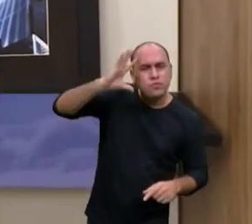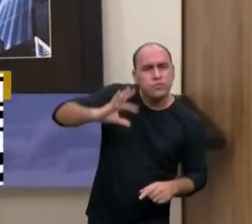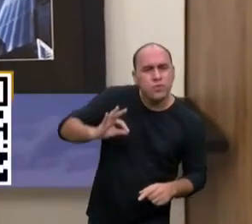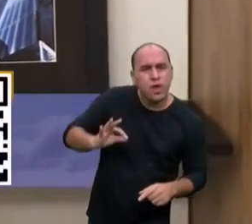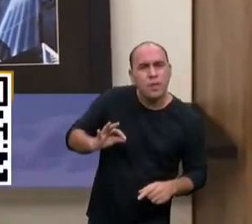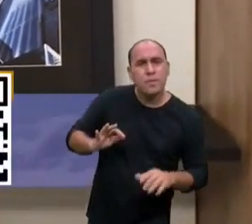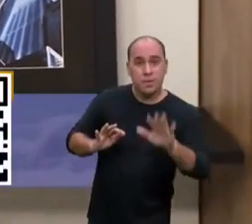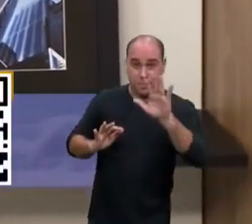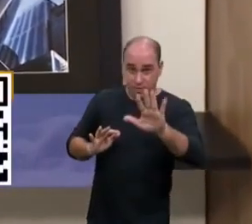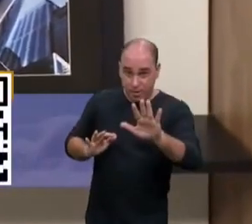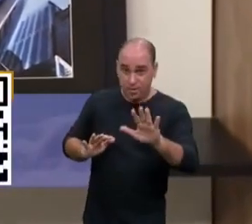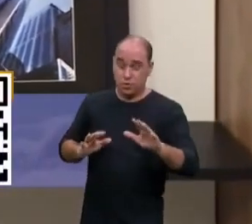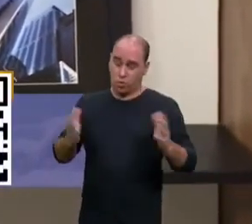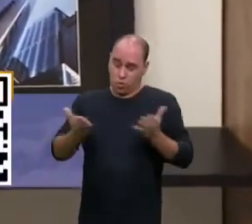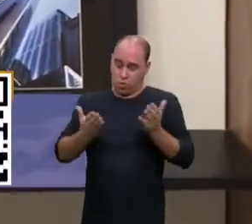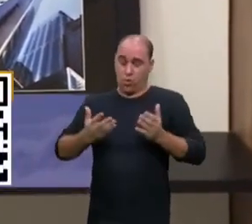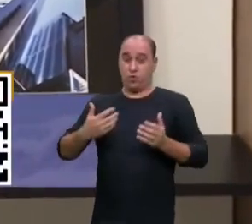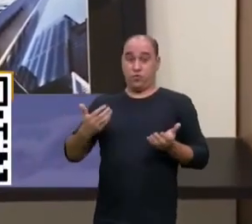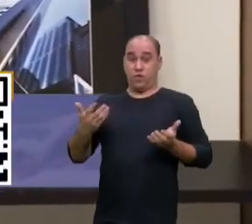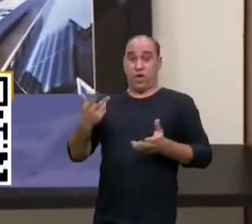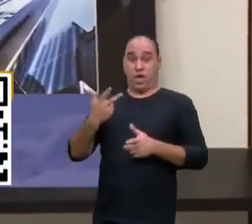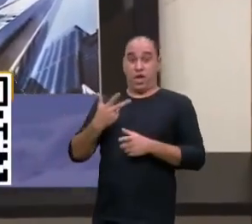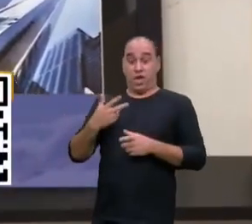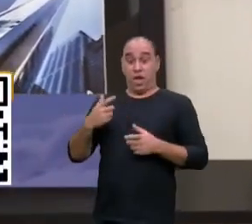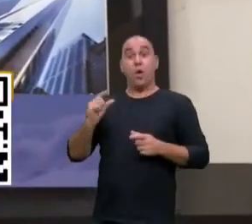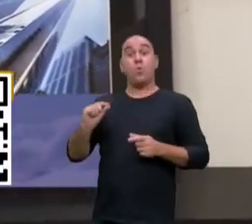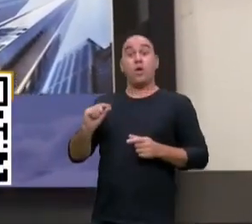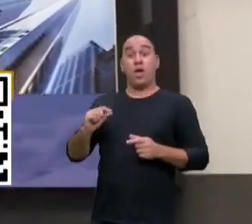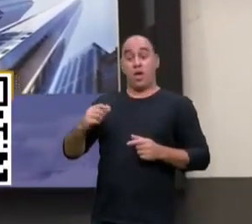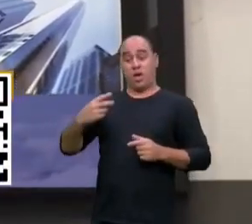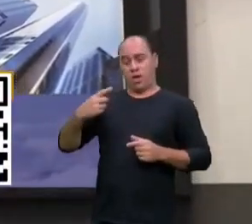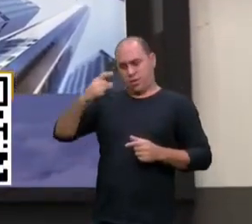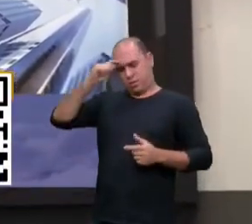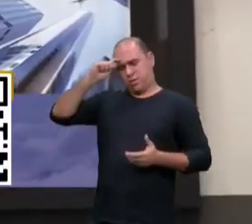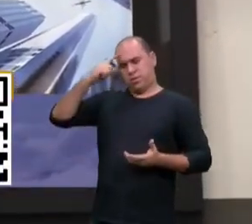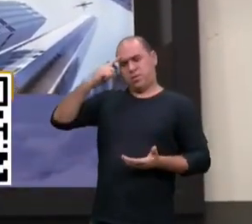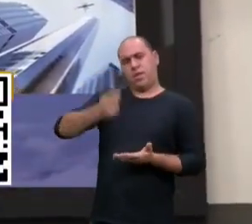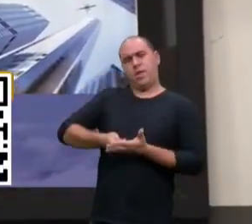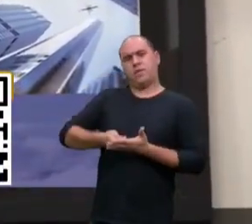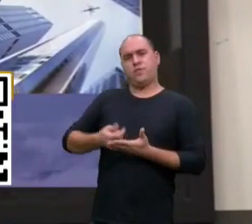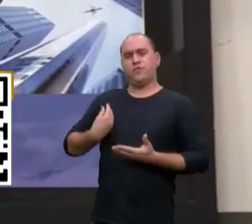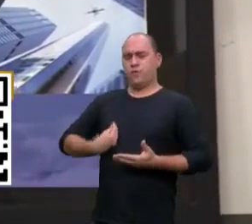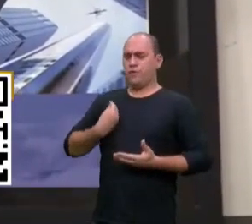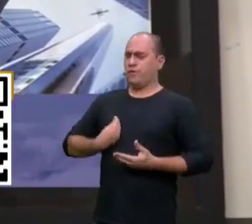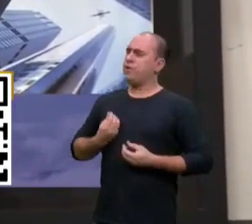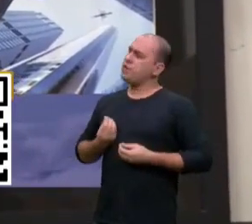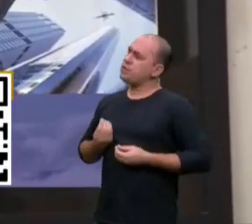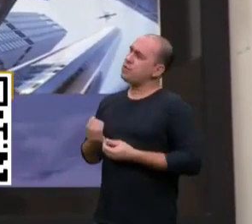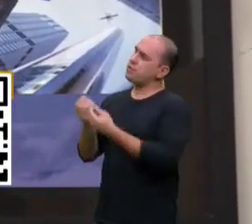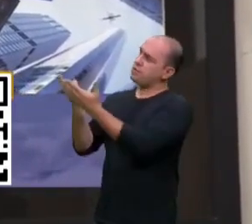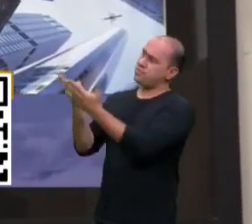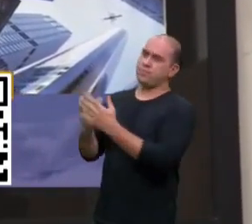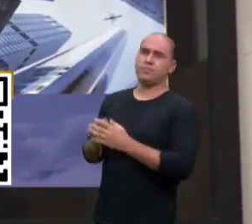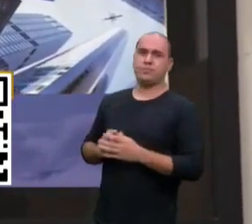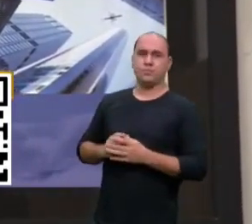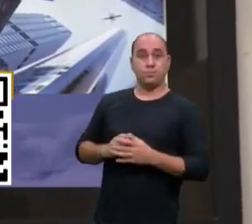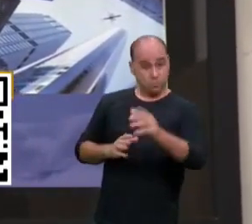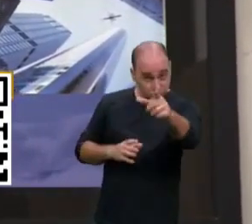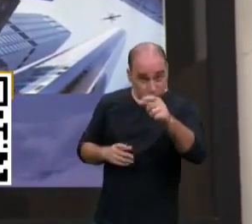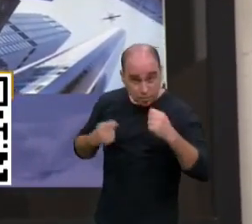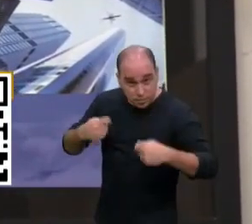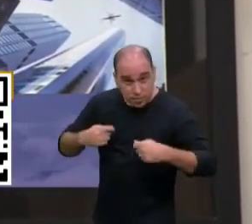aparece logo desaparece por isso hoje é momento de você tomar uma decisão entregar sua vida nas mãos de Jesus